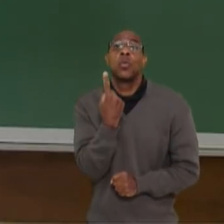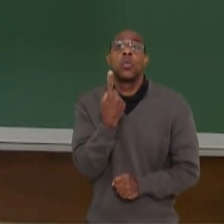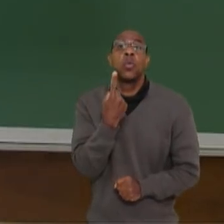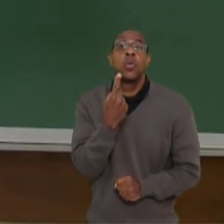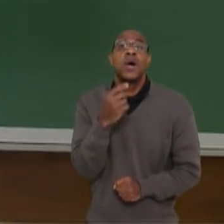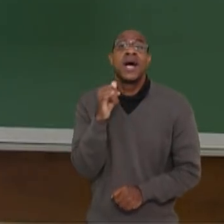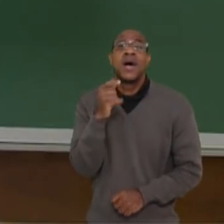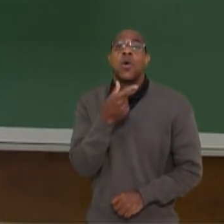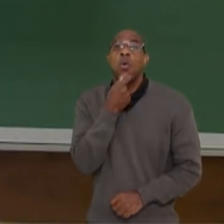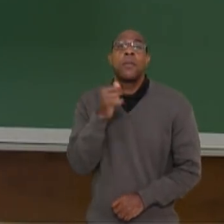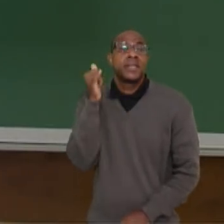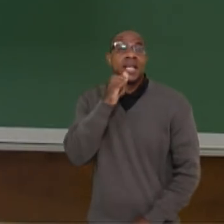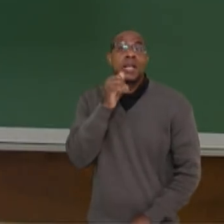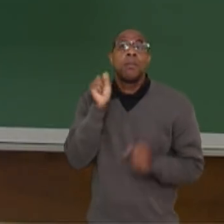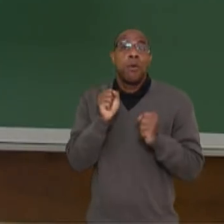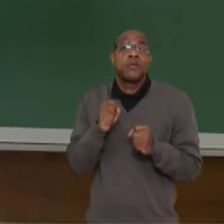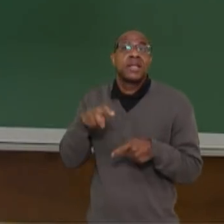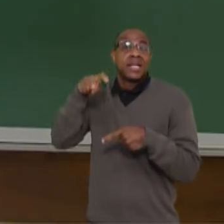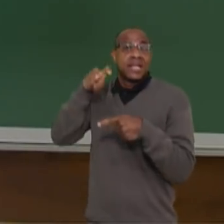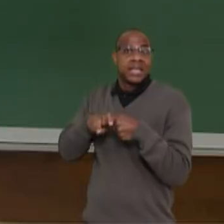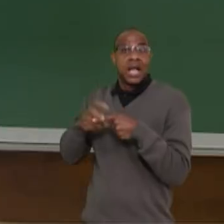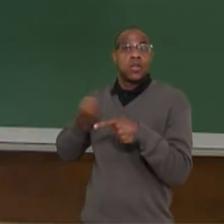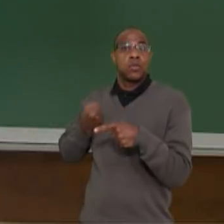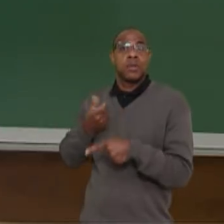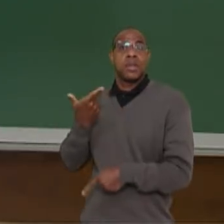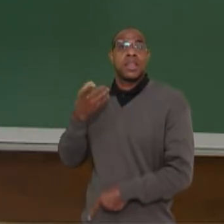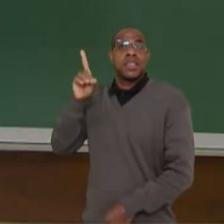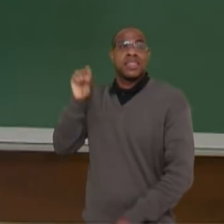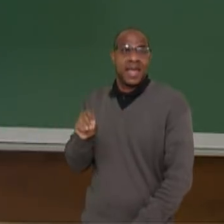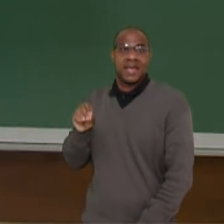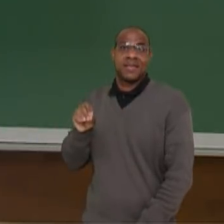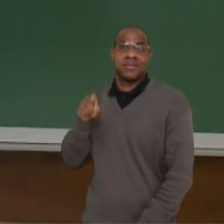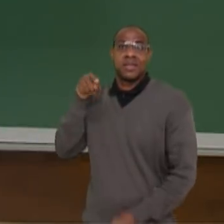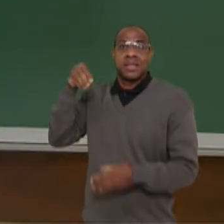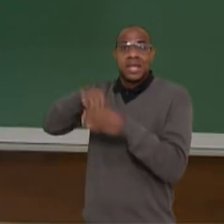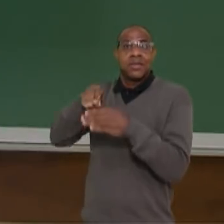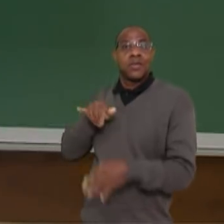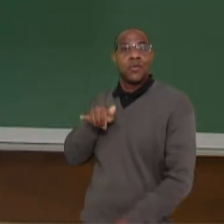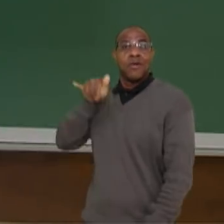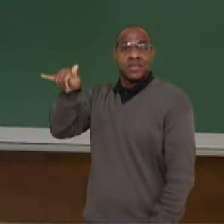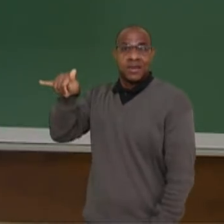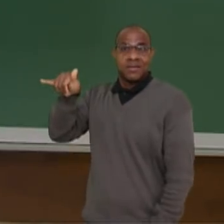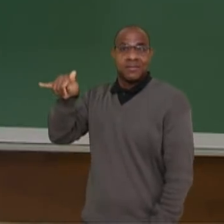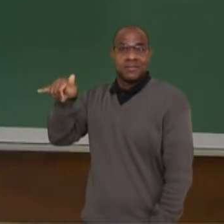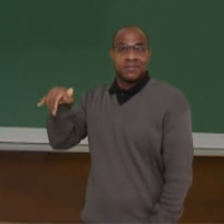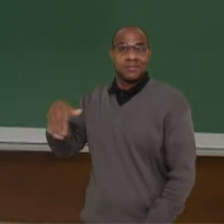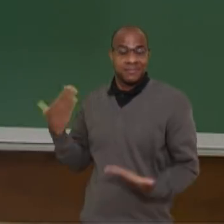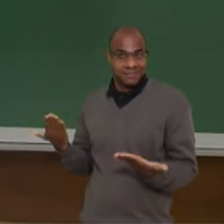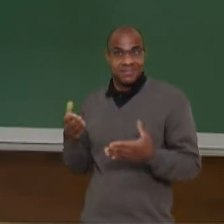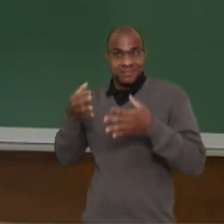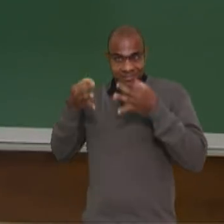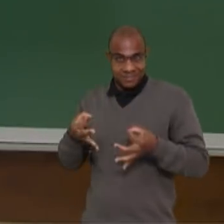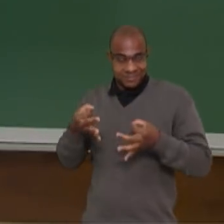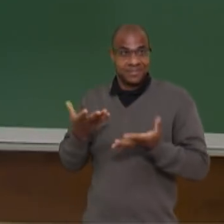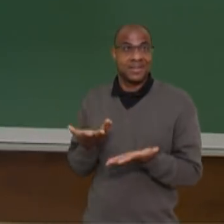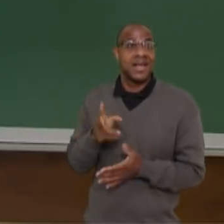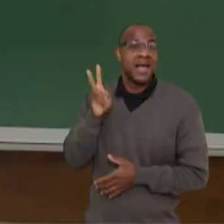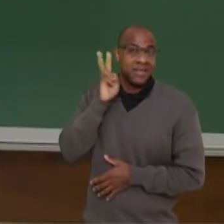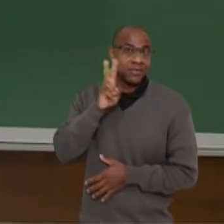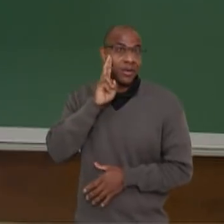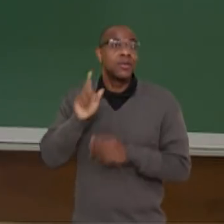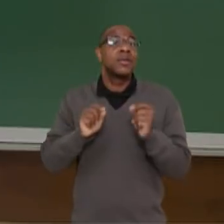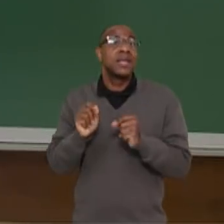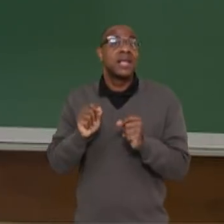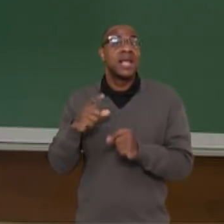italiano estar sentado na poltrona de número 10 desse avião? Certo? Lembra da historinha? São